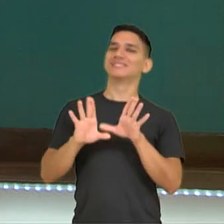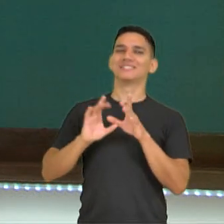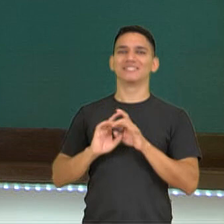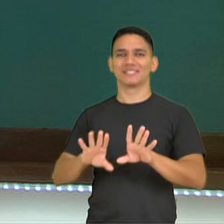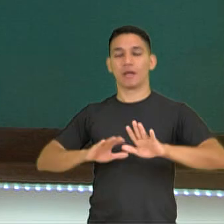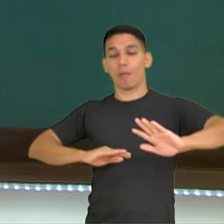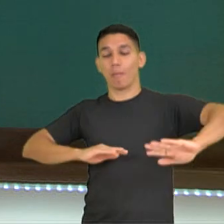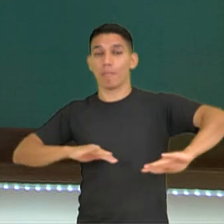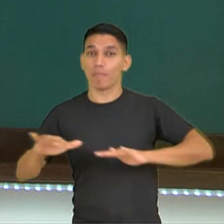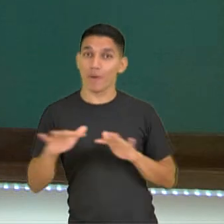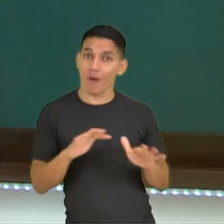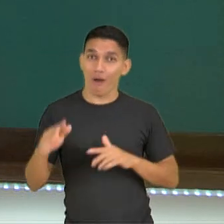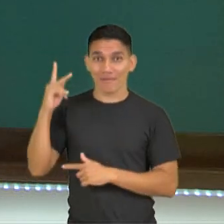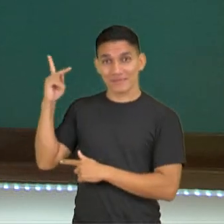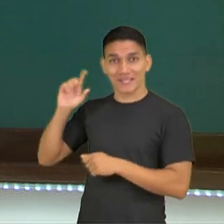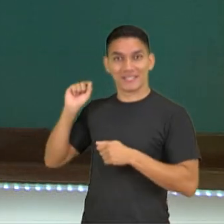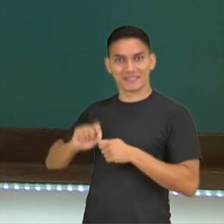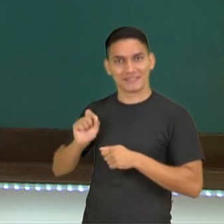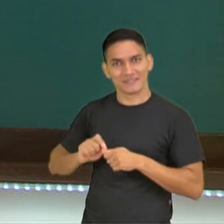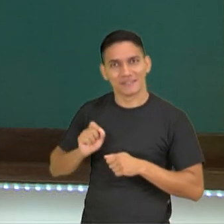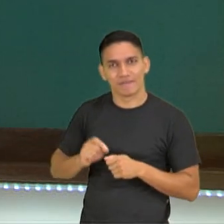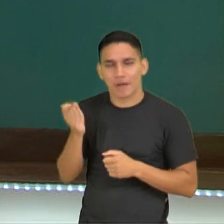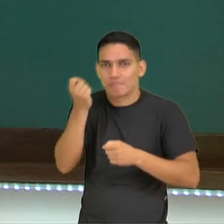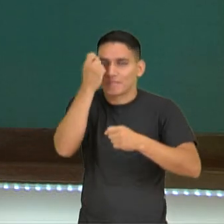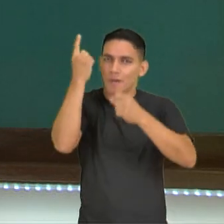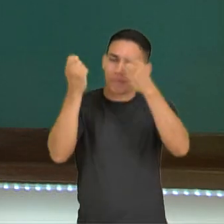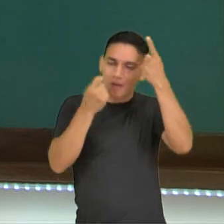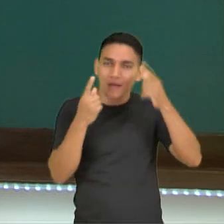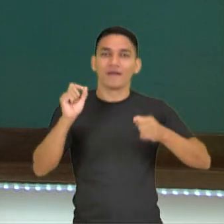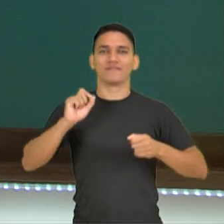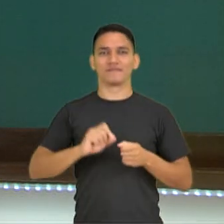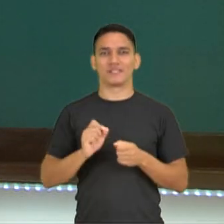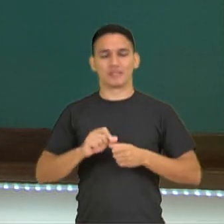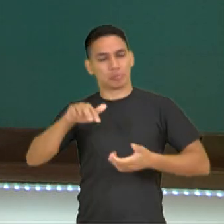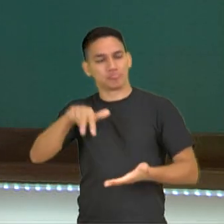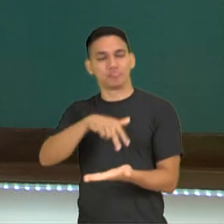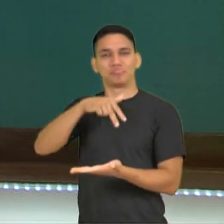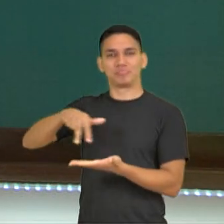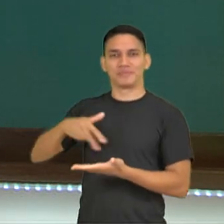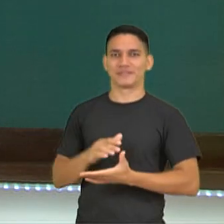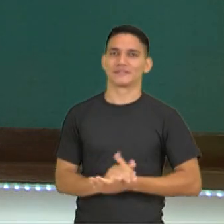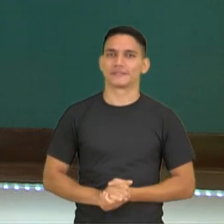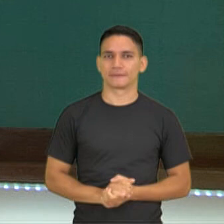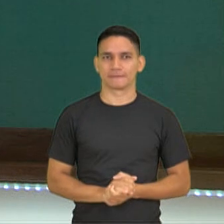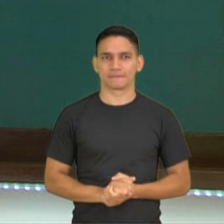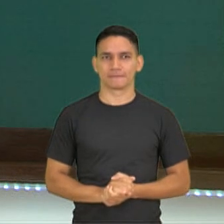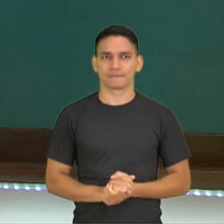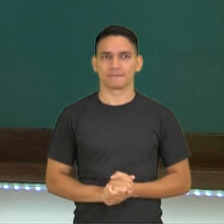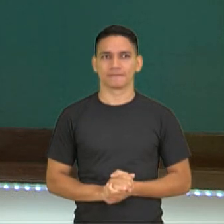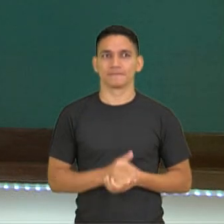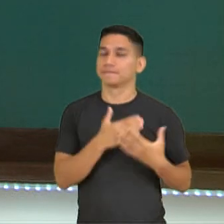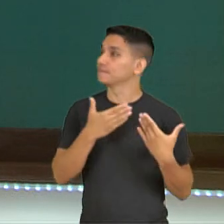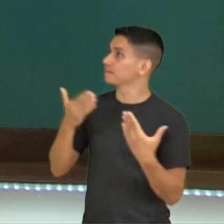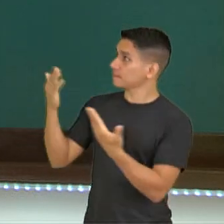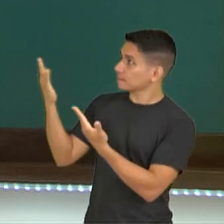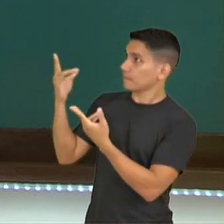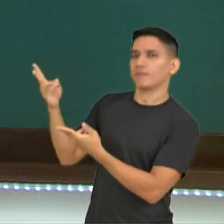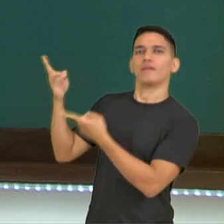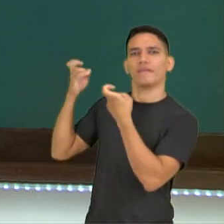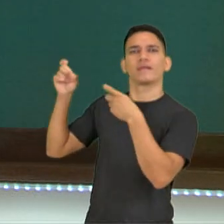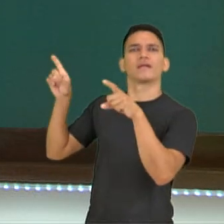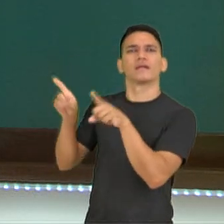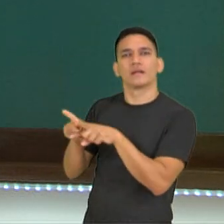de movimentos para a dançarina, para o dançarino e para os bailarinos. A gente